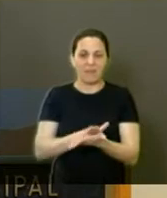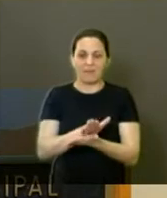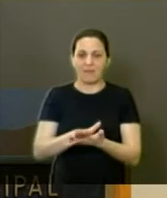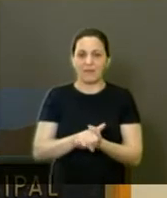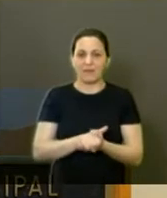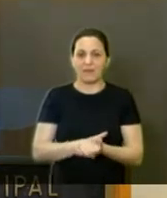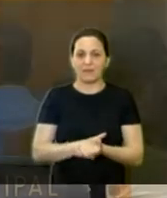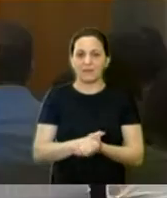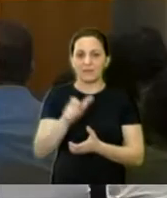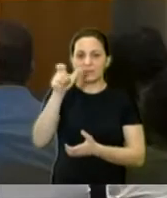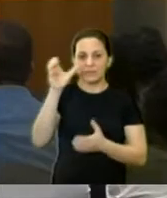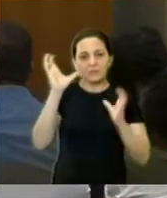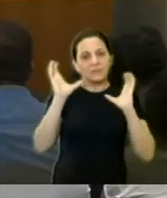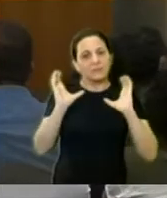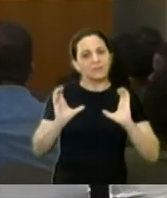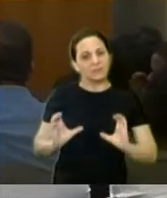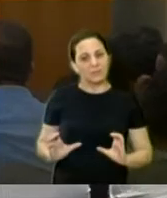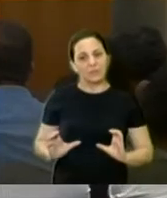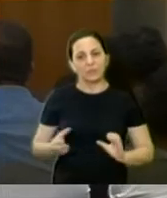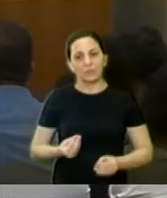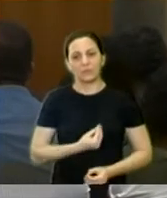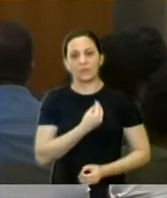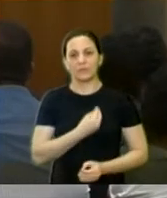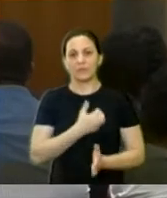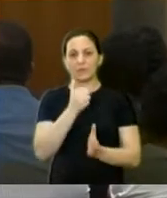como cidadão participante desta Araraquara,